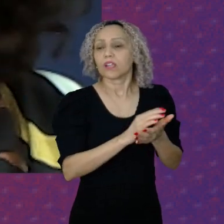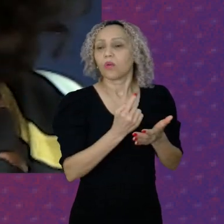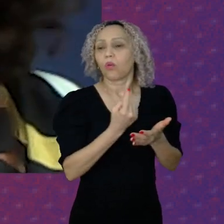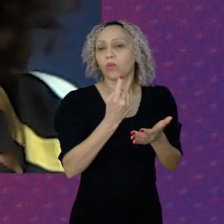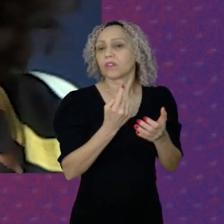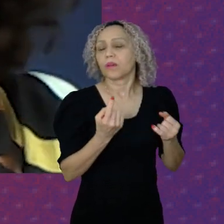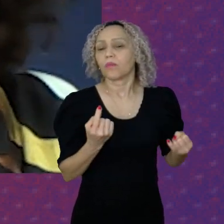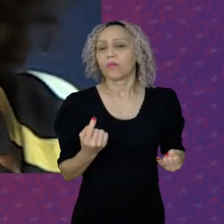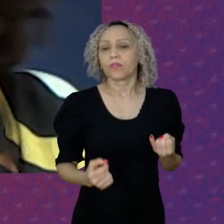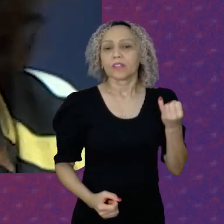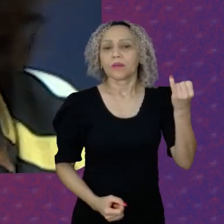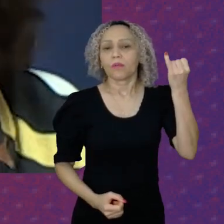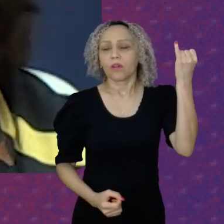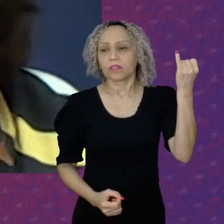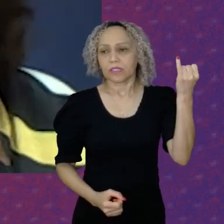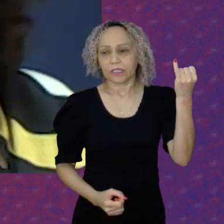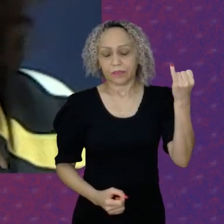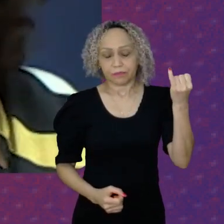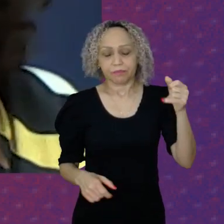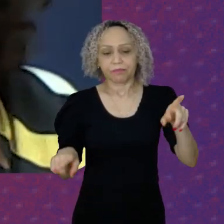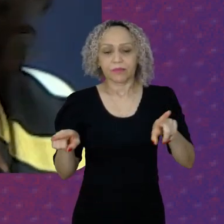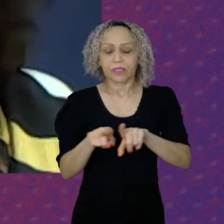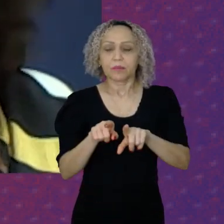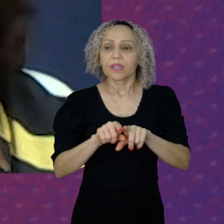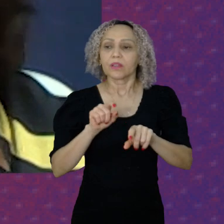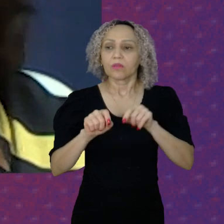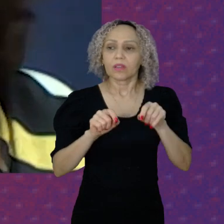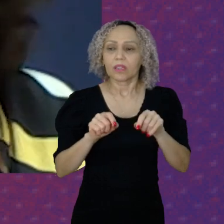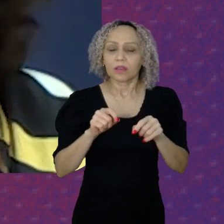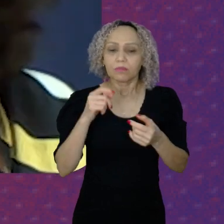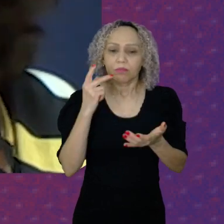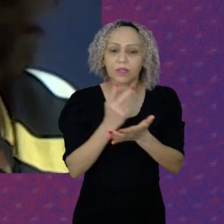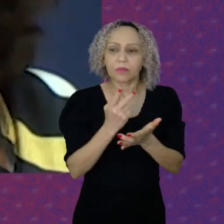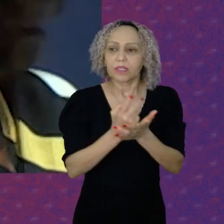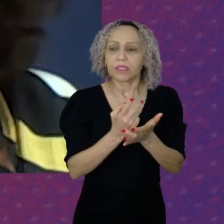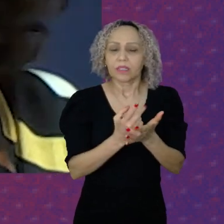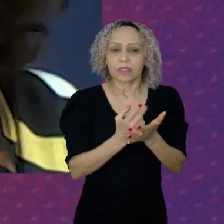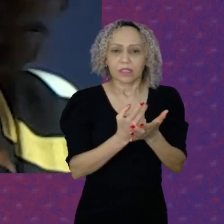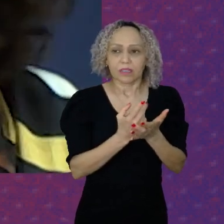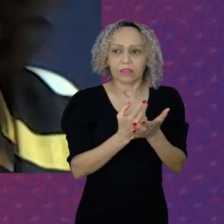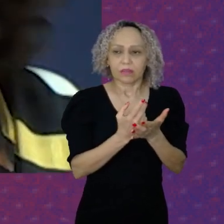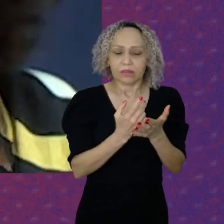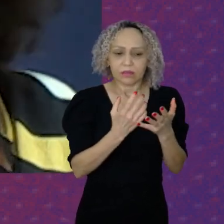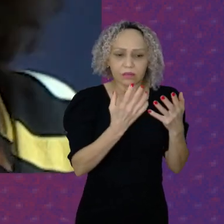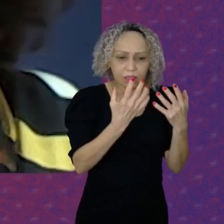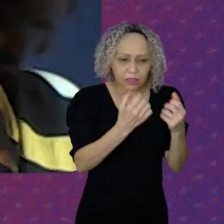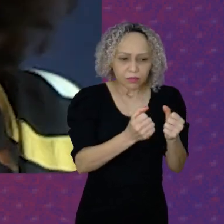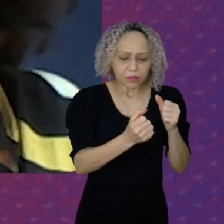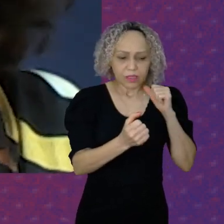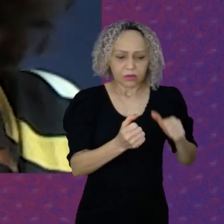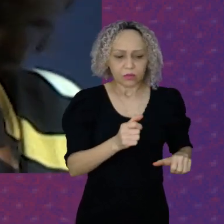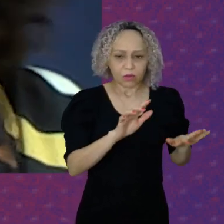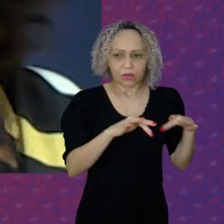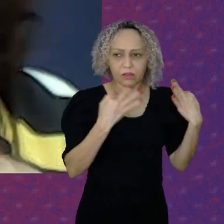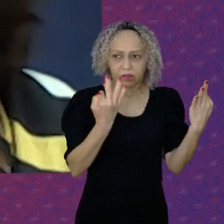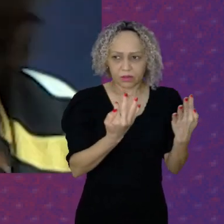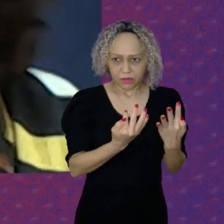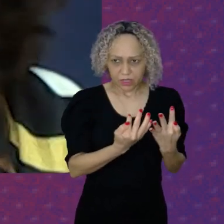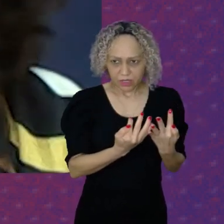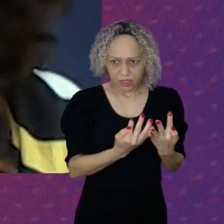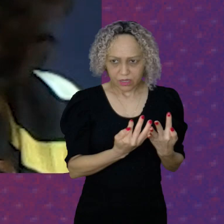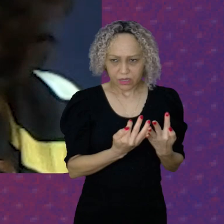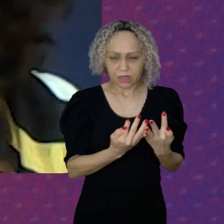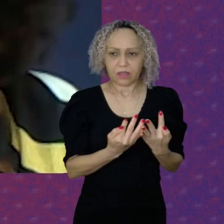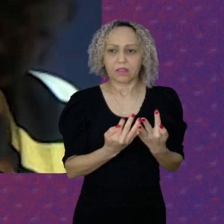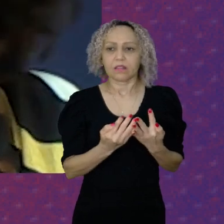Também condições para manter, né, o recebimento do Bolsa Família. Assegurar